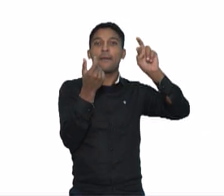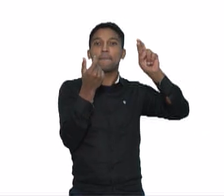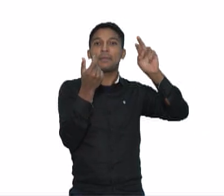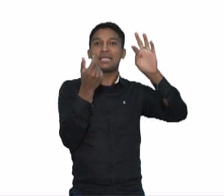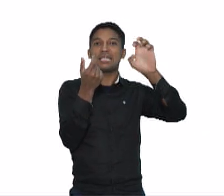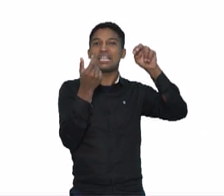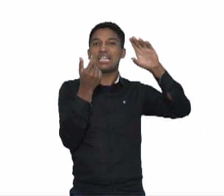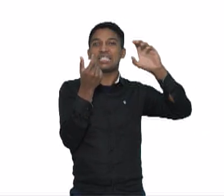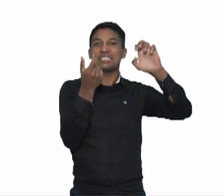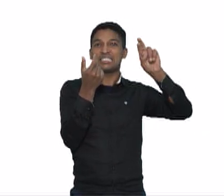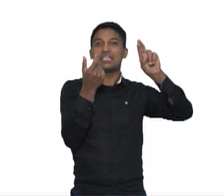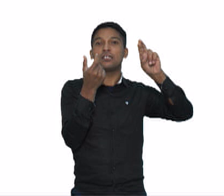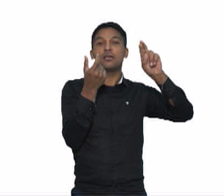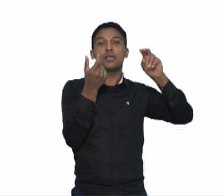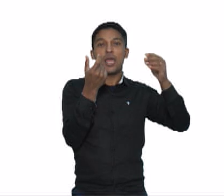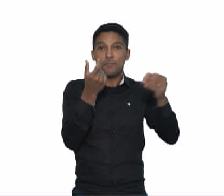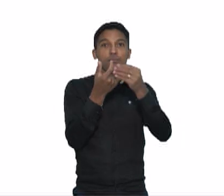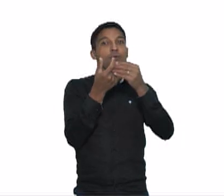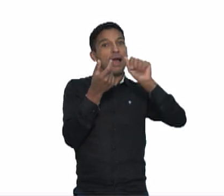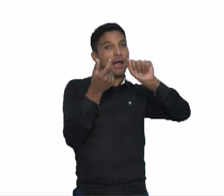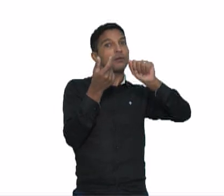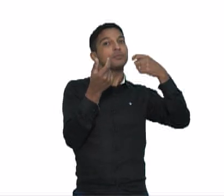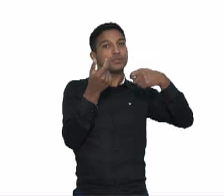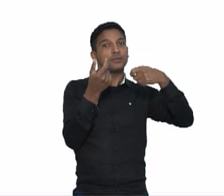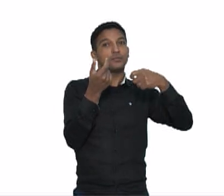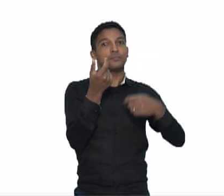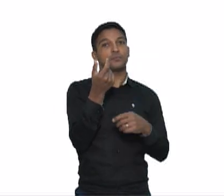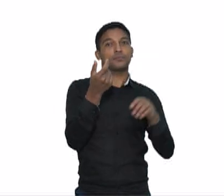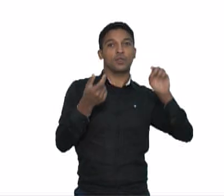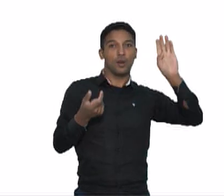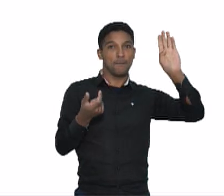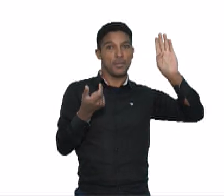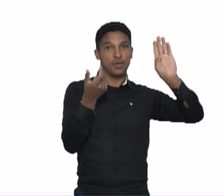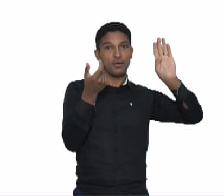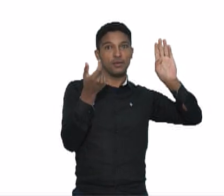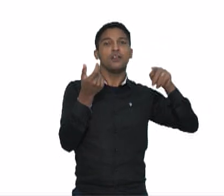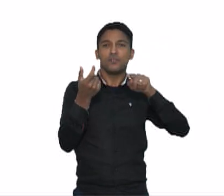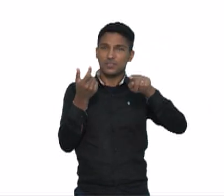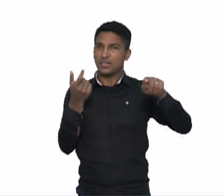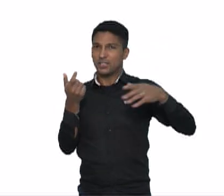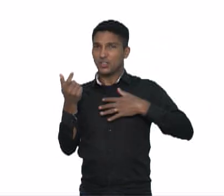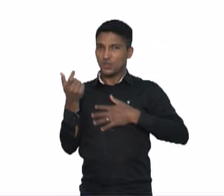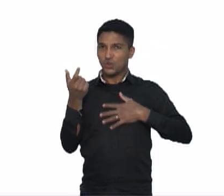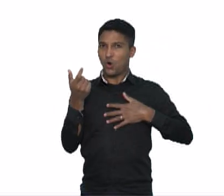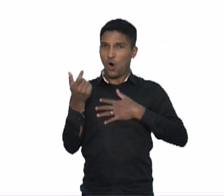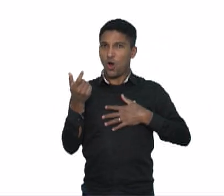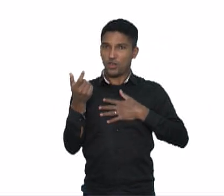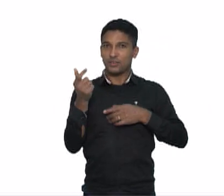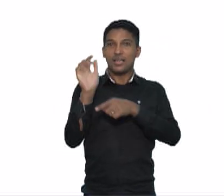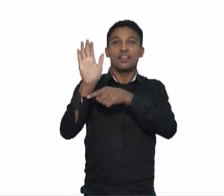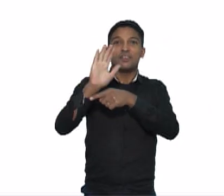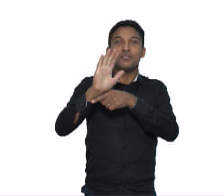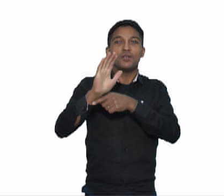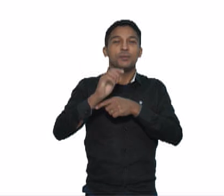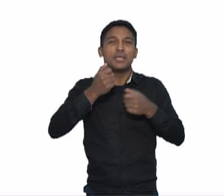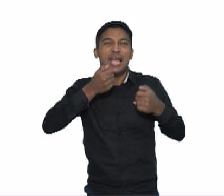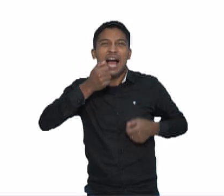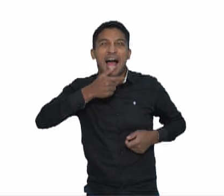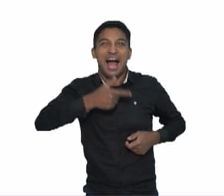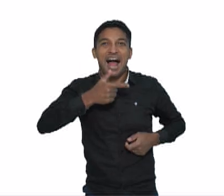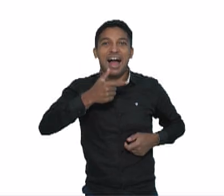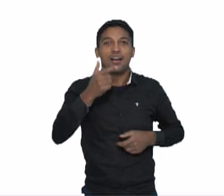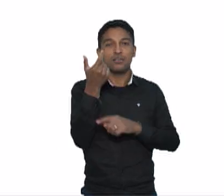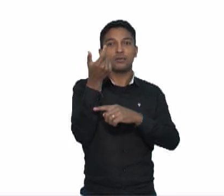direto e indireto pede objeto direto e objeto indireto simultaneamente. Olha o